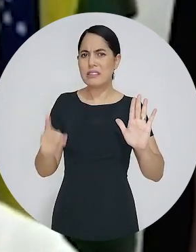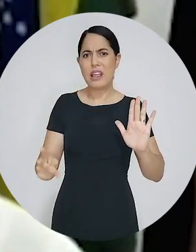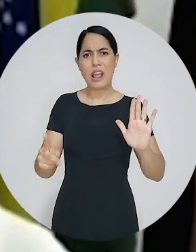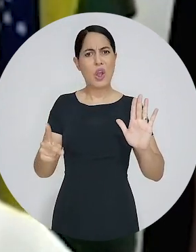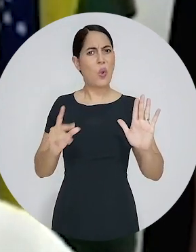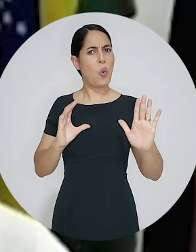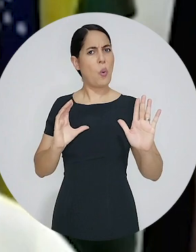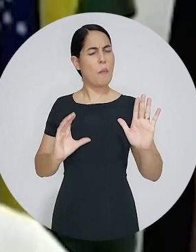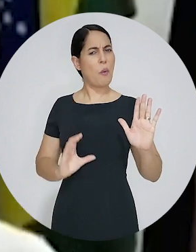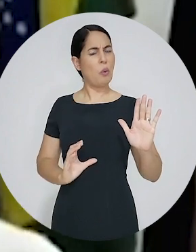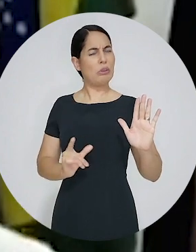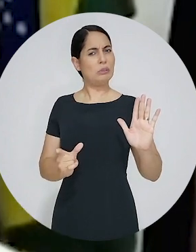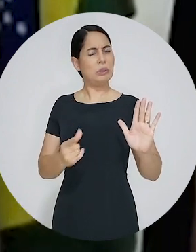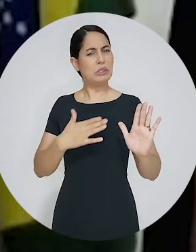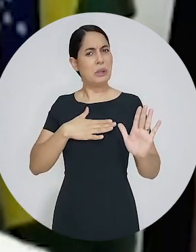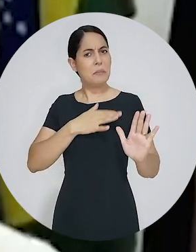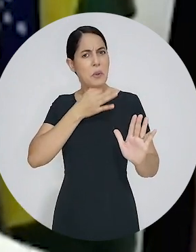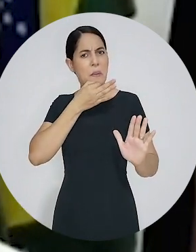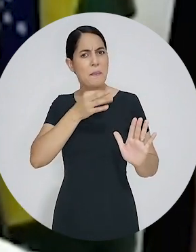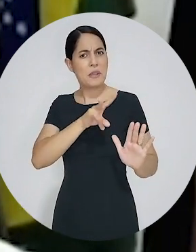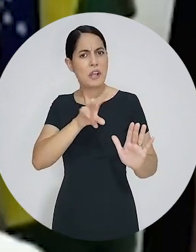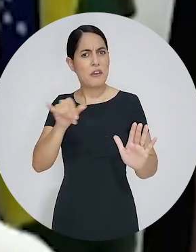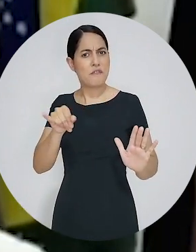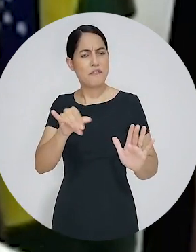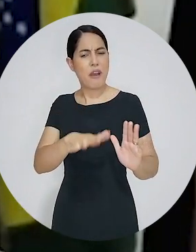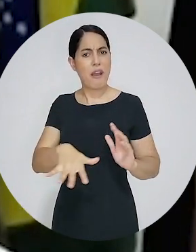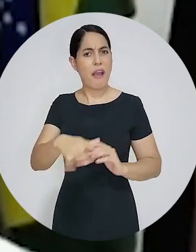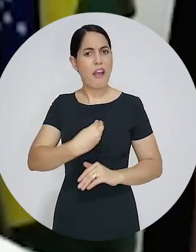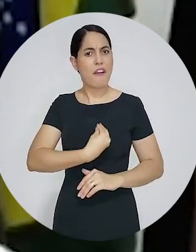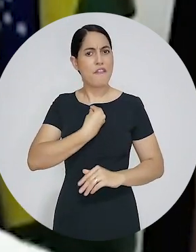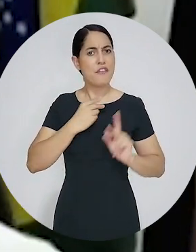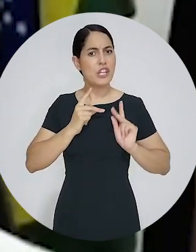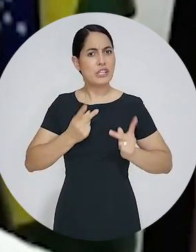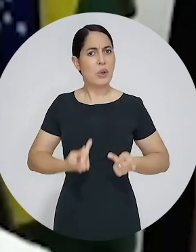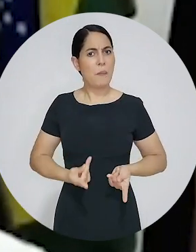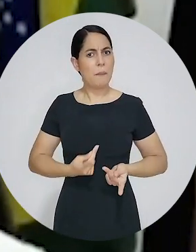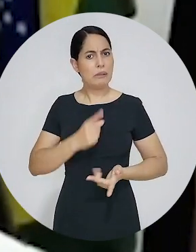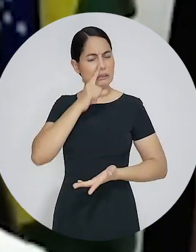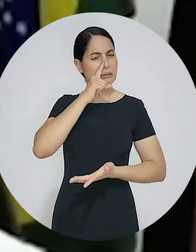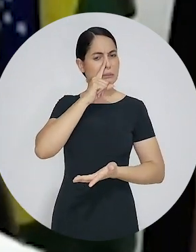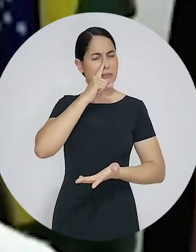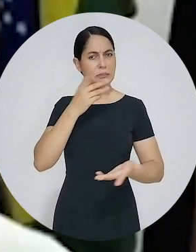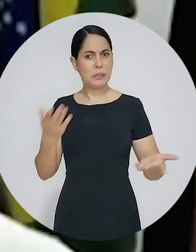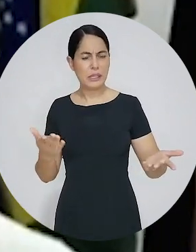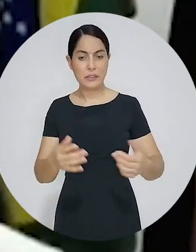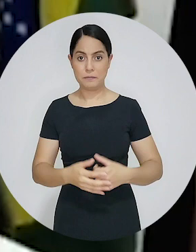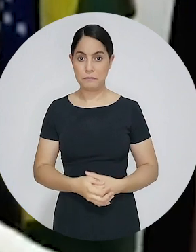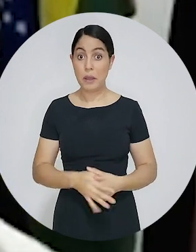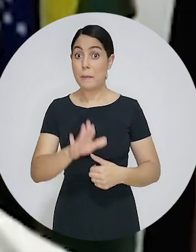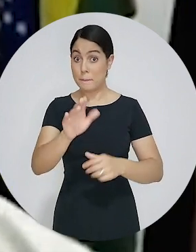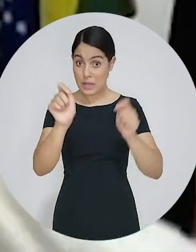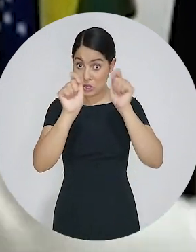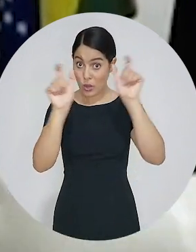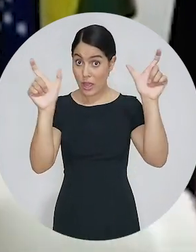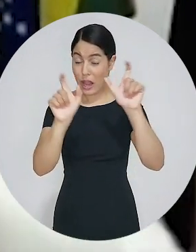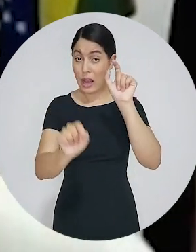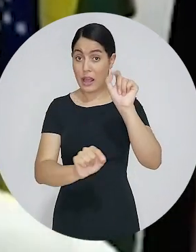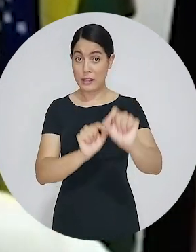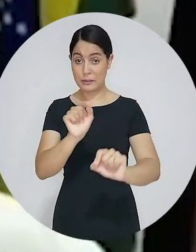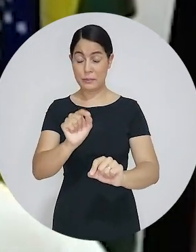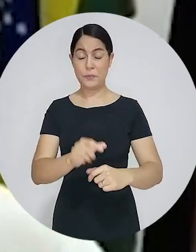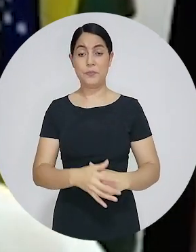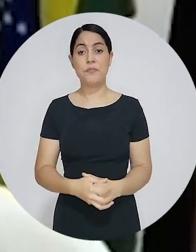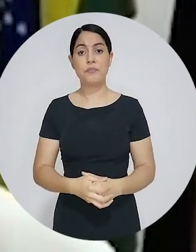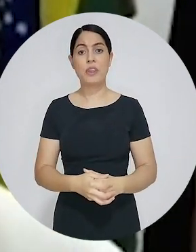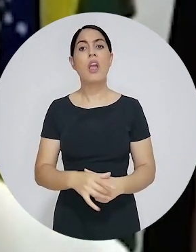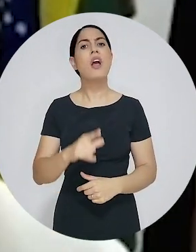determinado comportamento que vai colocar em risco o principal bem jurídico, que é a vida humana. Agora, aqui eu quero também fazer um